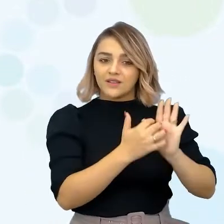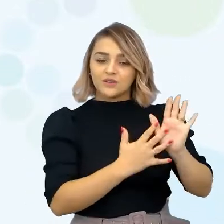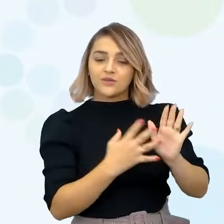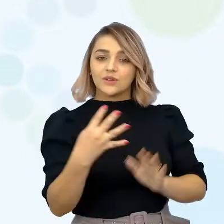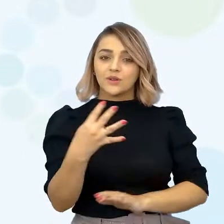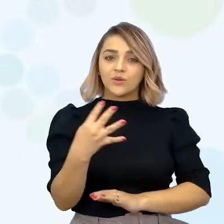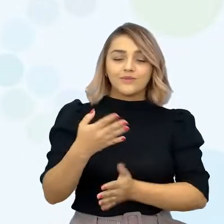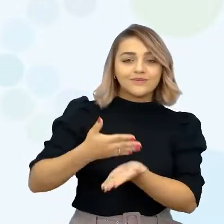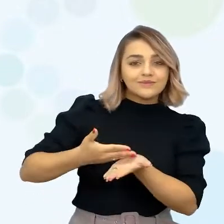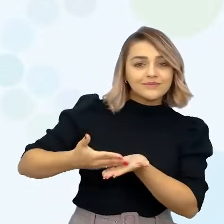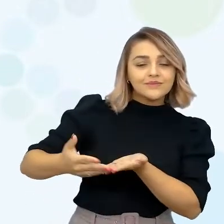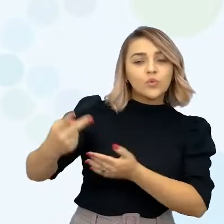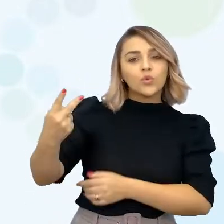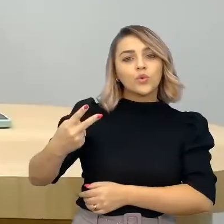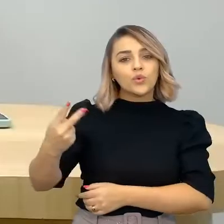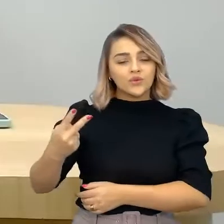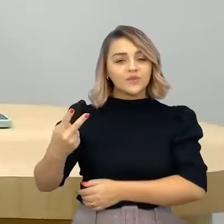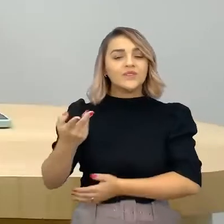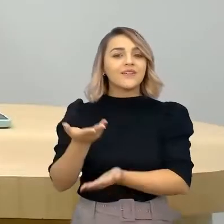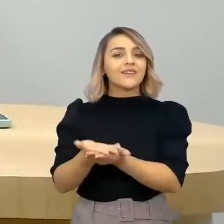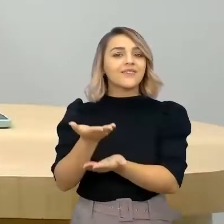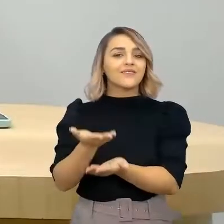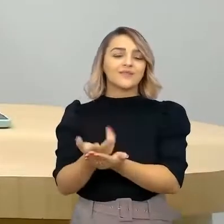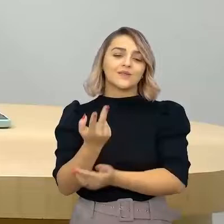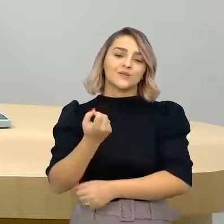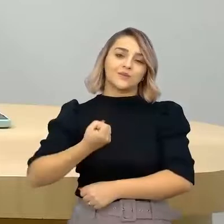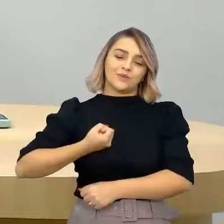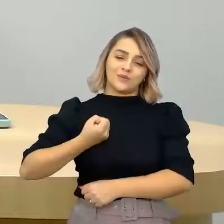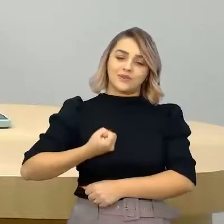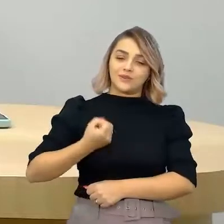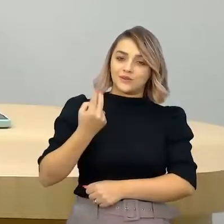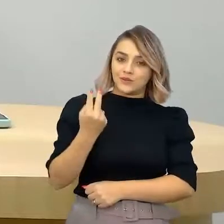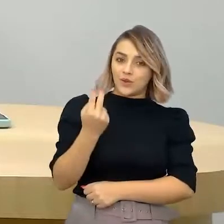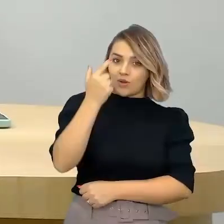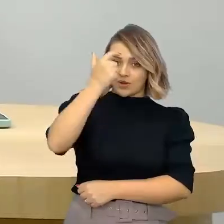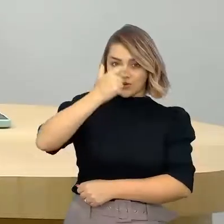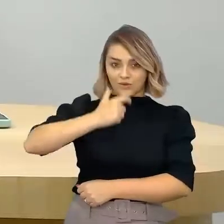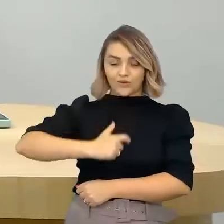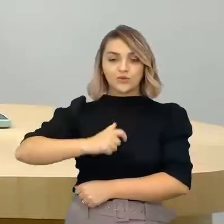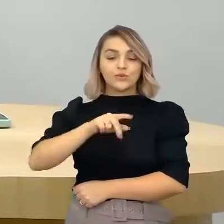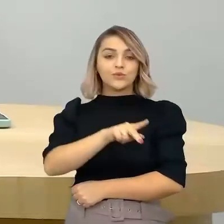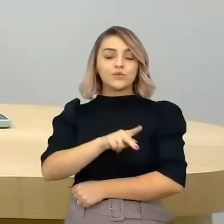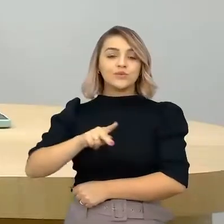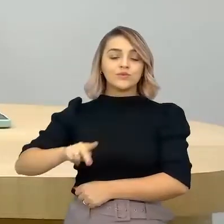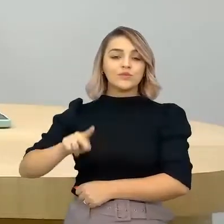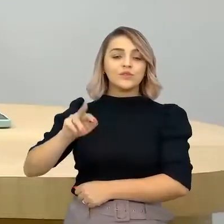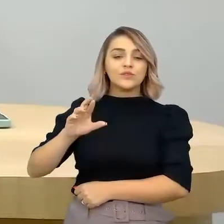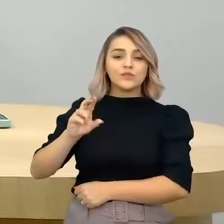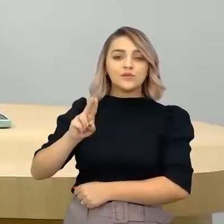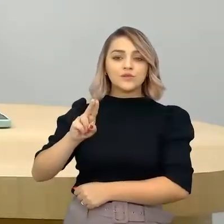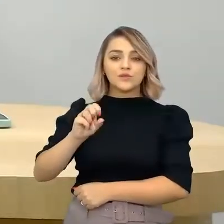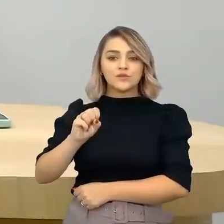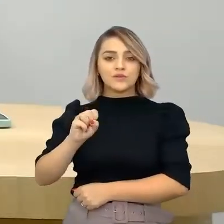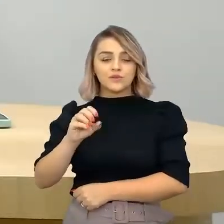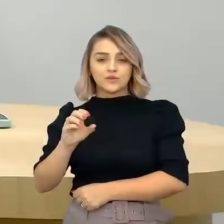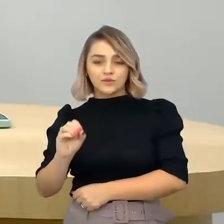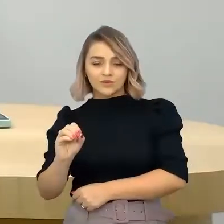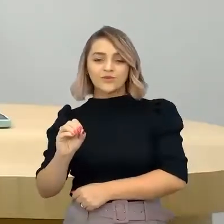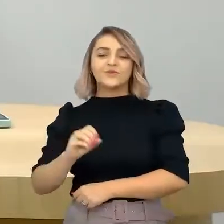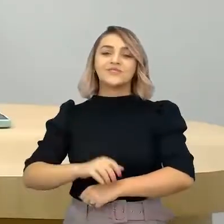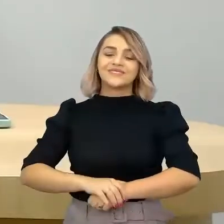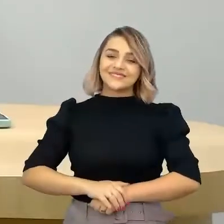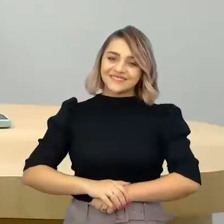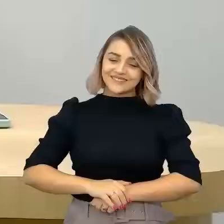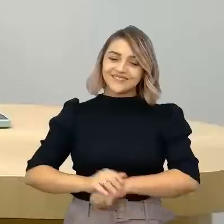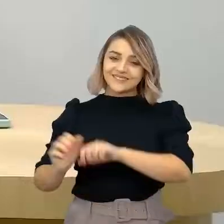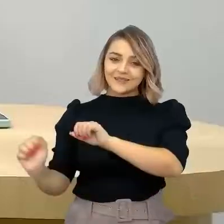2. Eu sou o professor Antônio Russo Júnior, né, e esse aprofundamento que nós vamos acompanhar, põe aí na tela de novo,